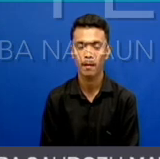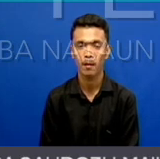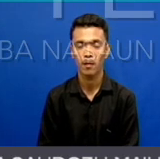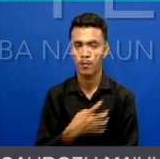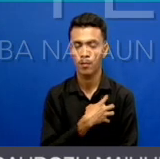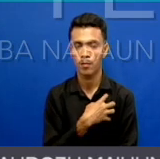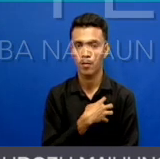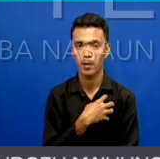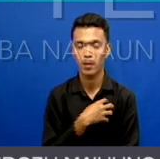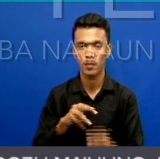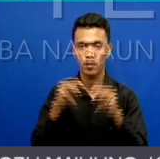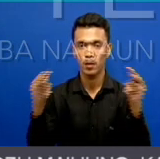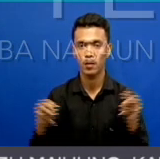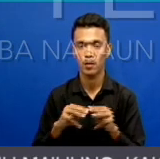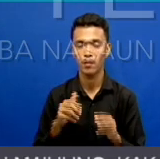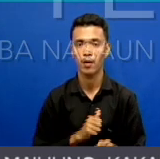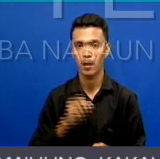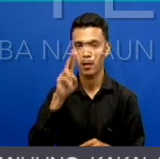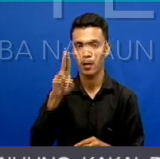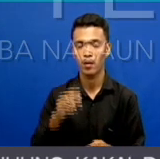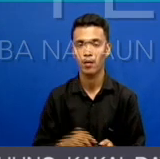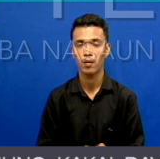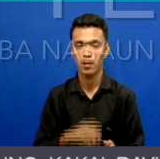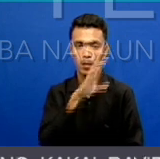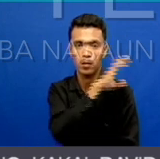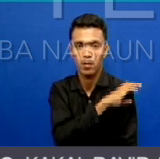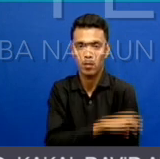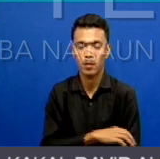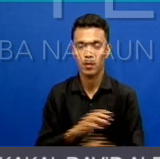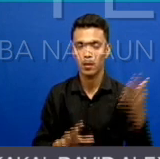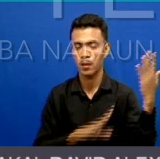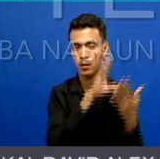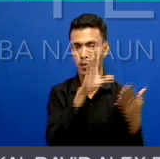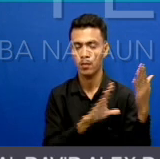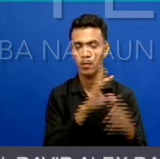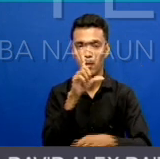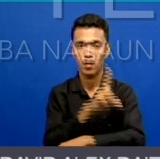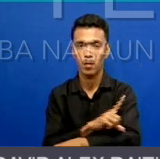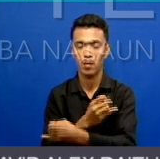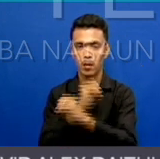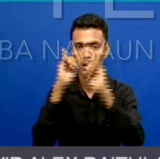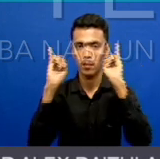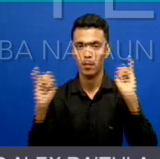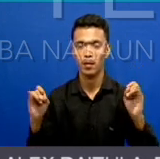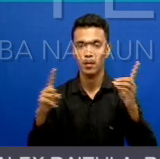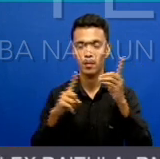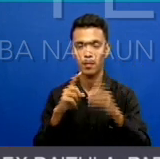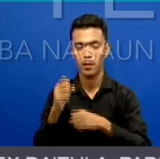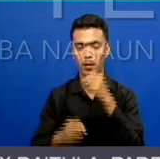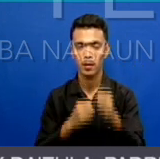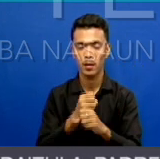Polícia Nacional Timor-Leste, município Eleu, se garante segurança durante a celebração da proclamação independência.